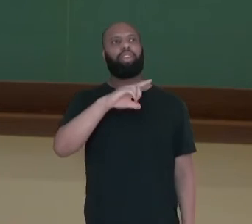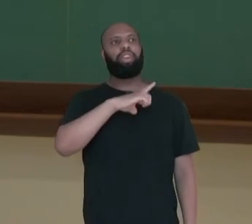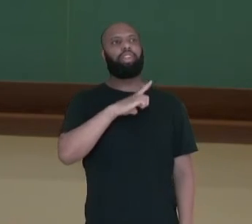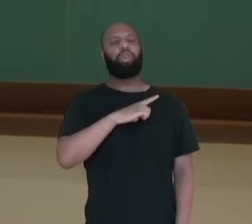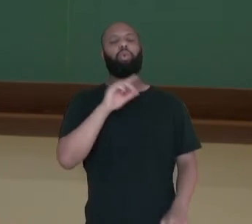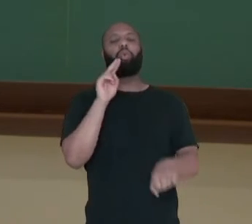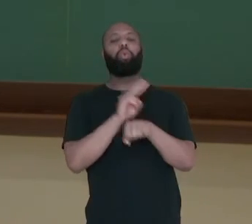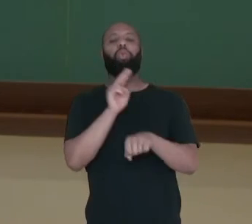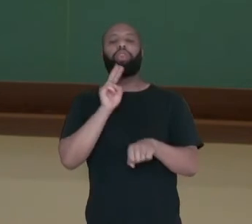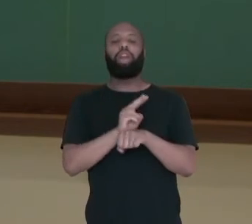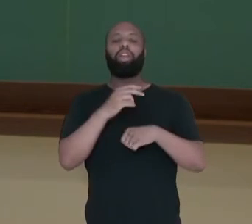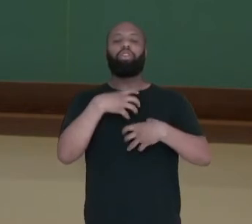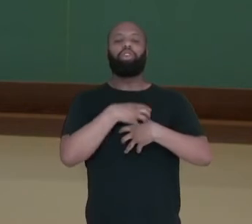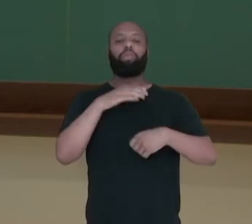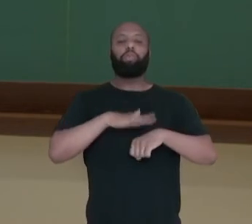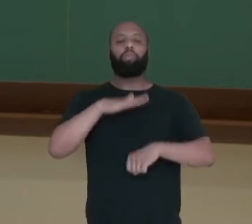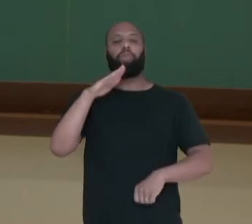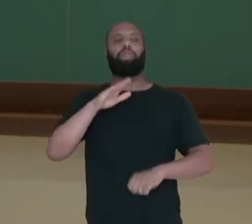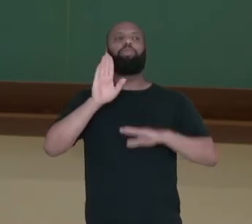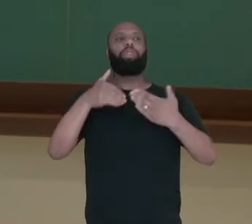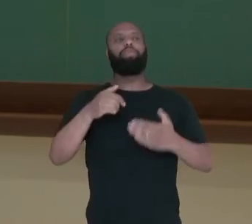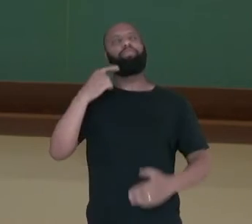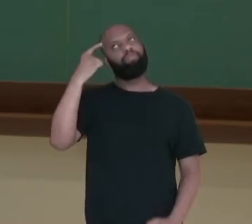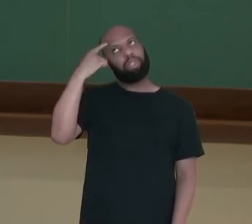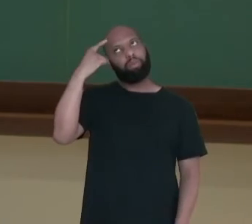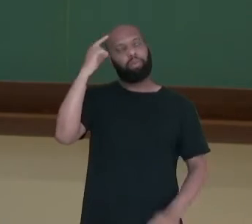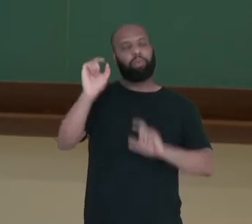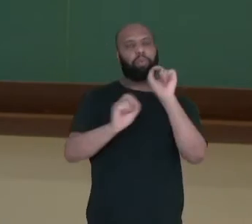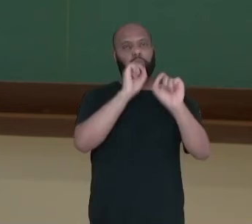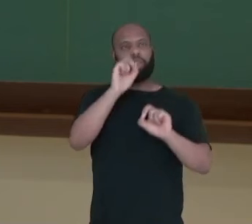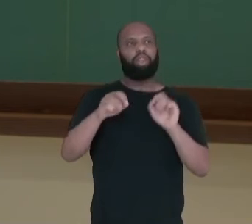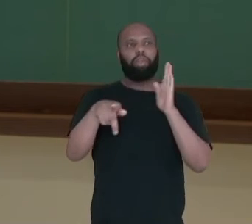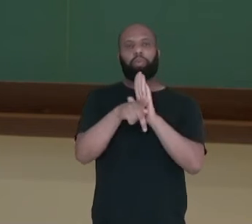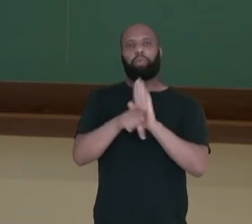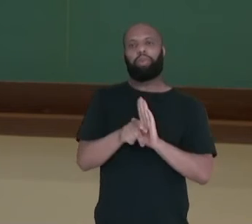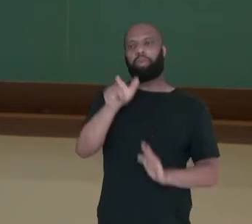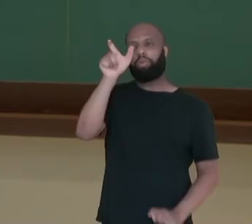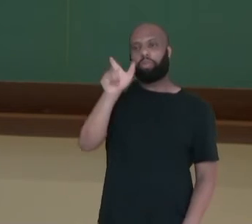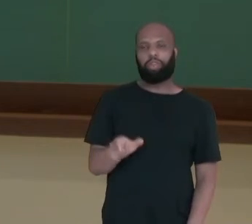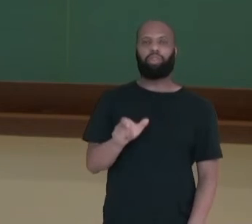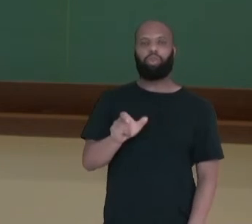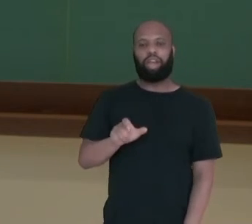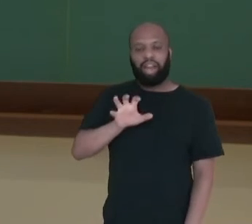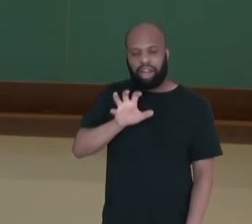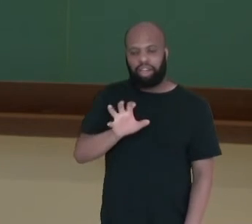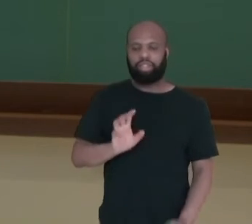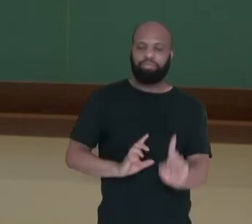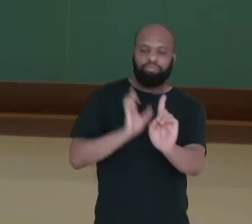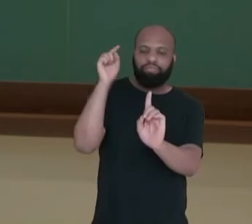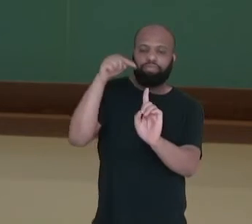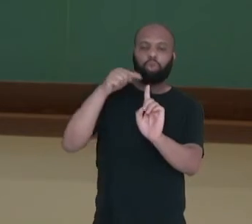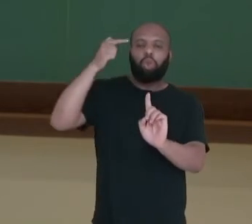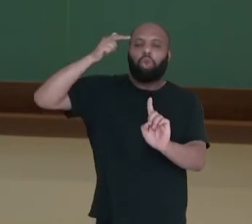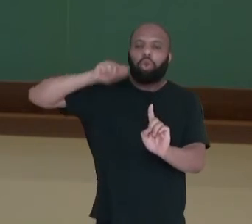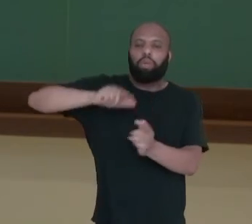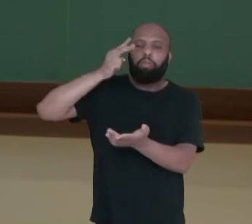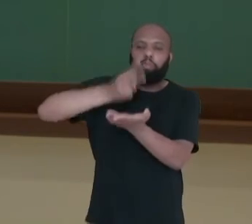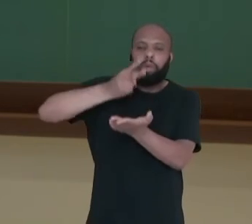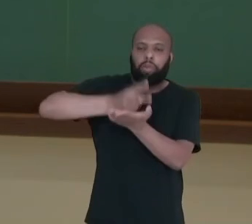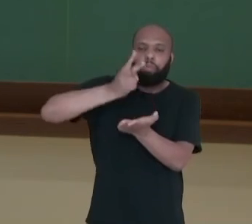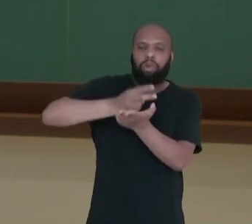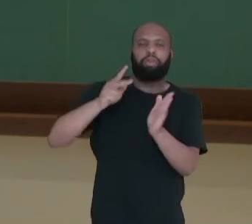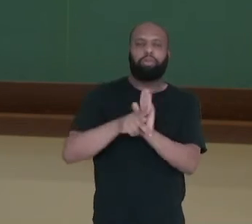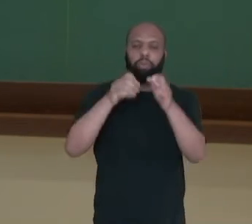um cuidado muito maior, né? Então, a ideia de que para essa finalidade, atingir essa finalidade da manutenção do